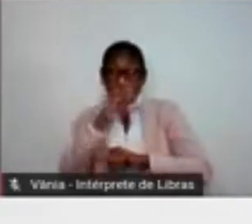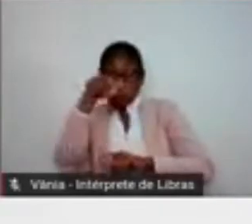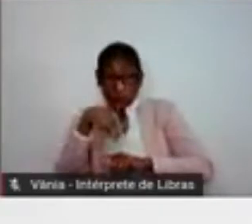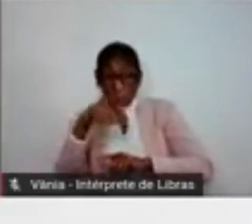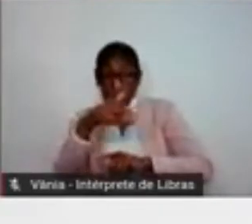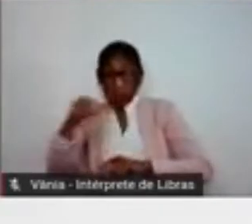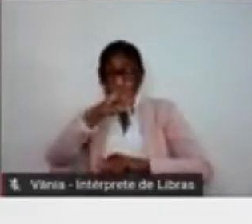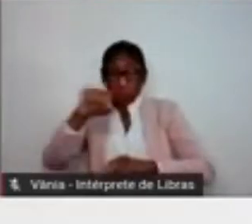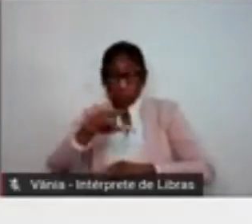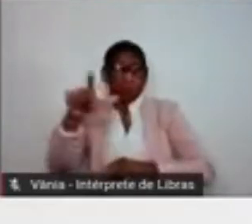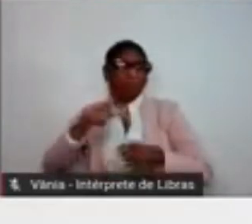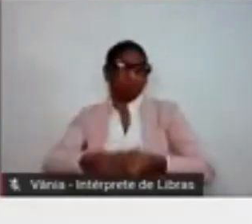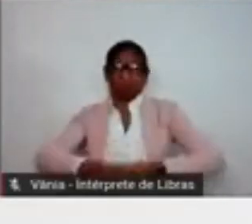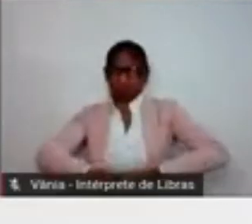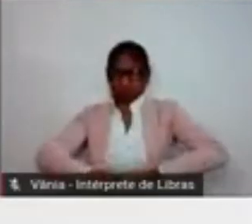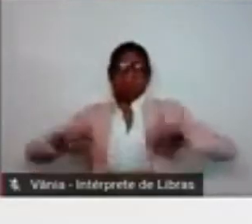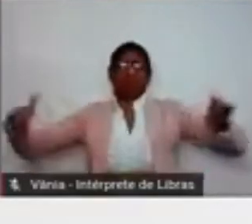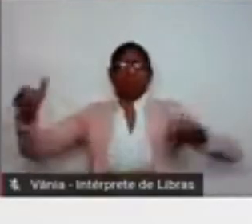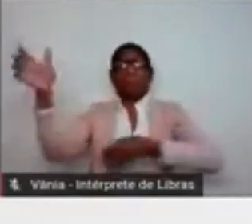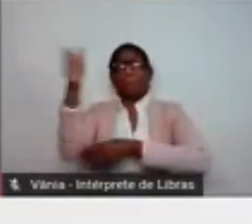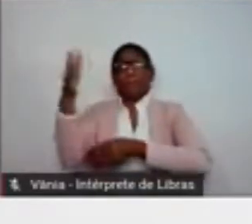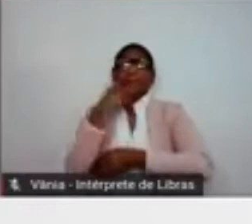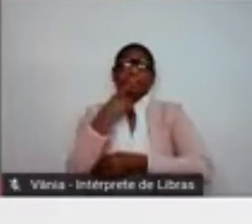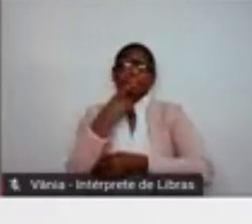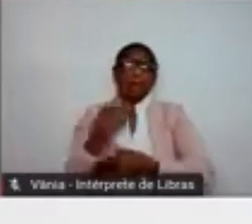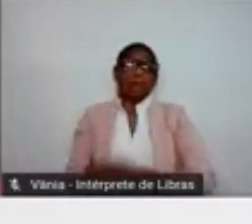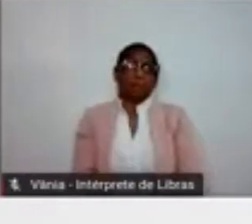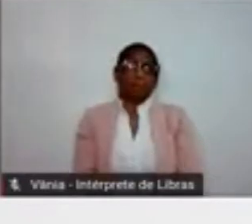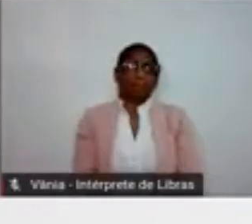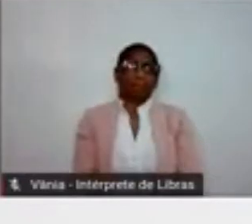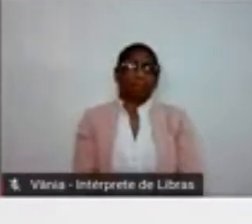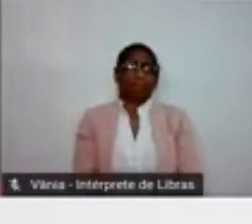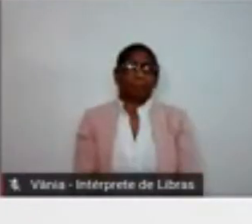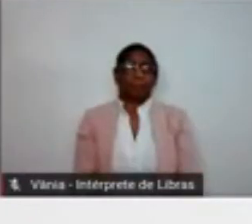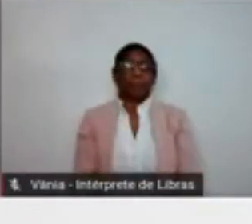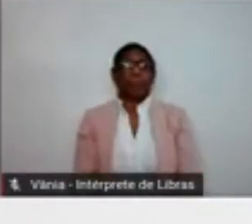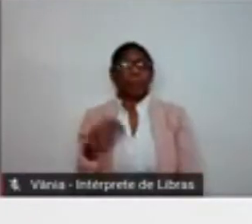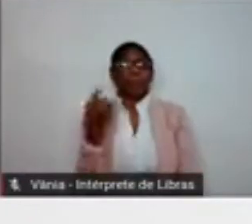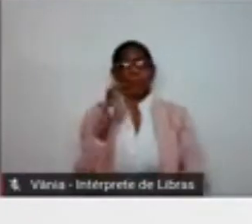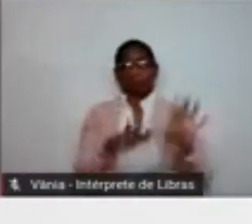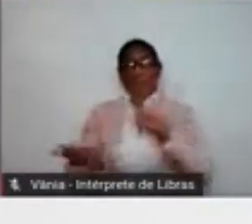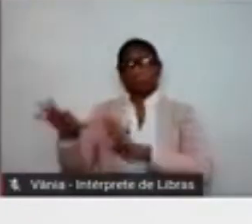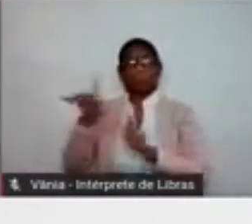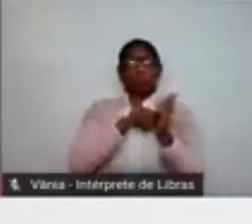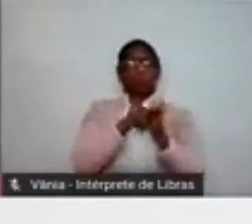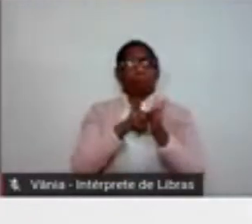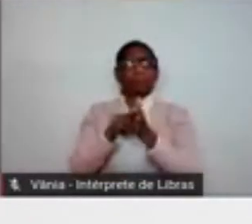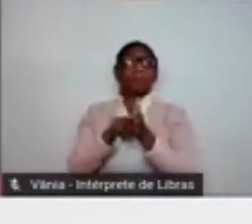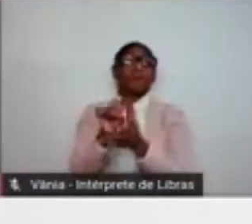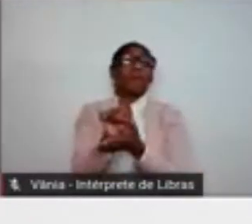as regiões em bandeira vermelha, e aí a gente começa a observar essa